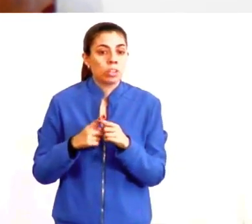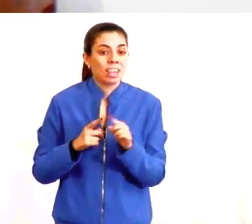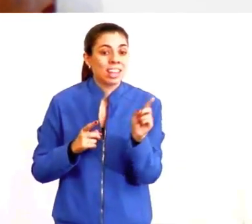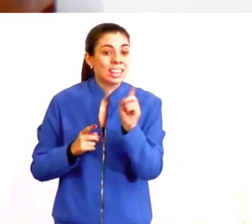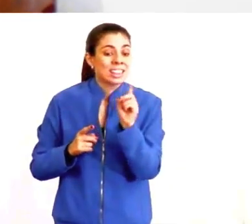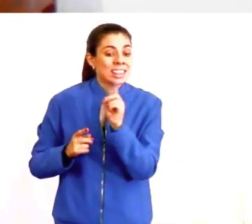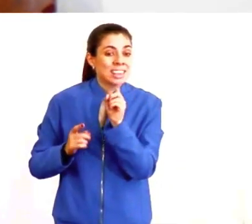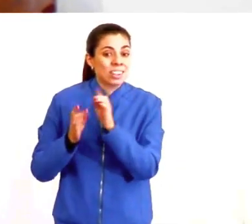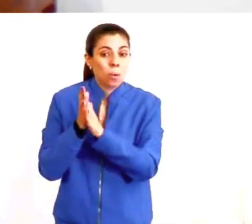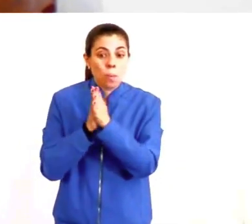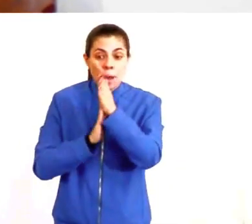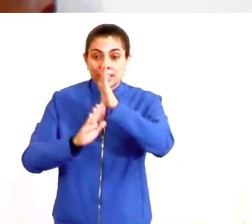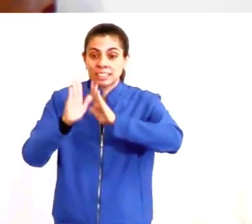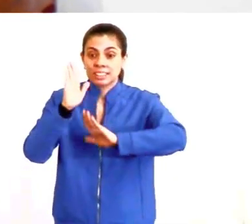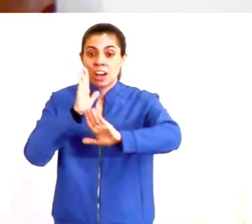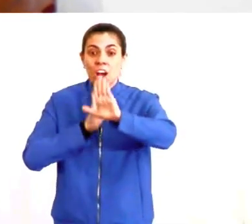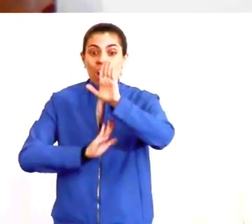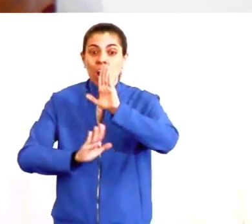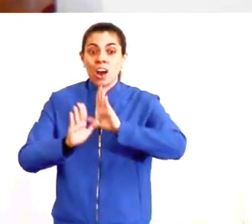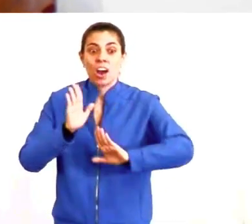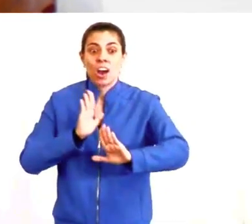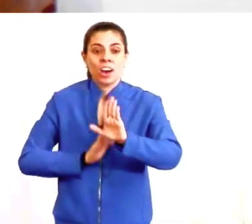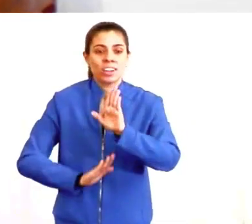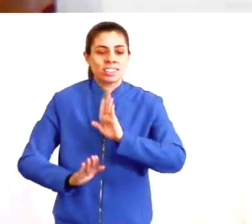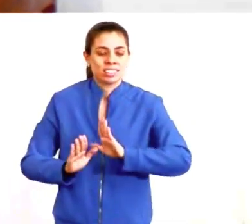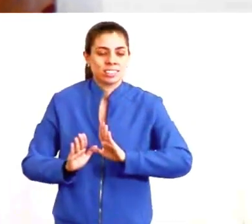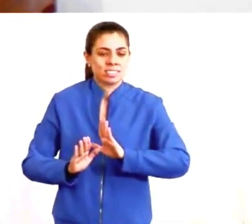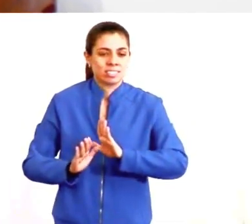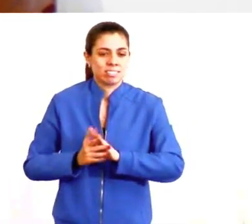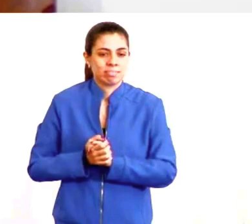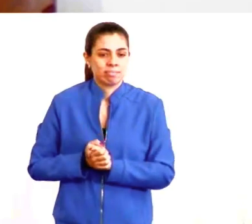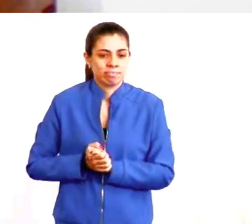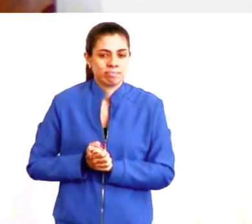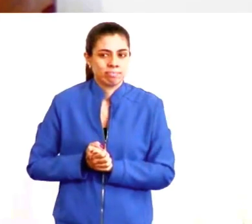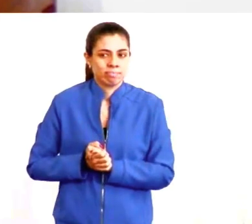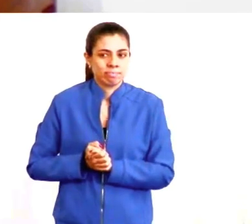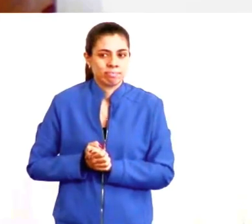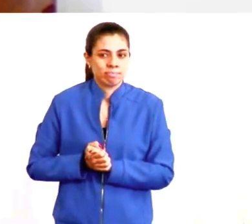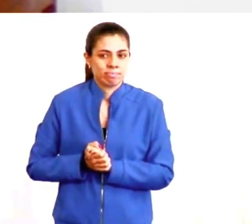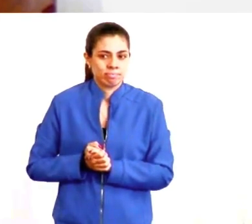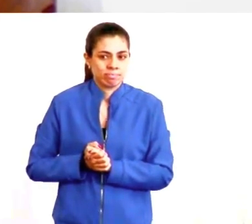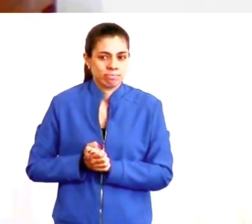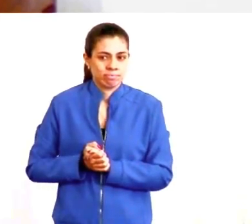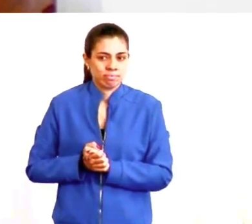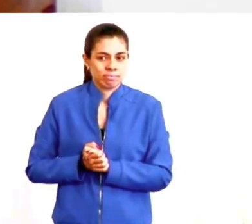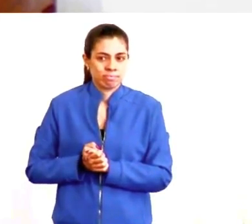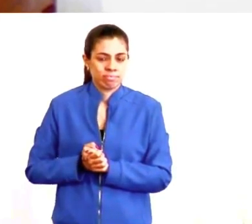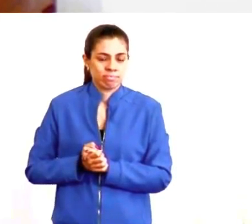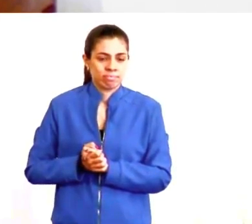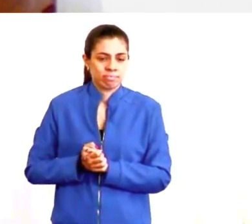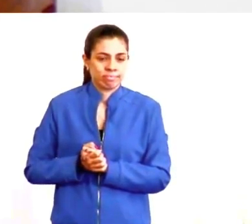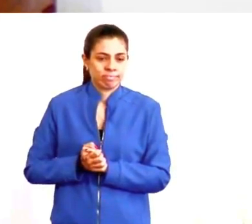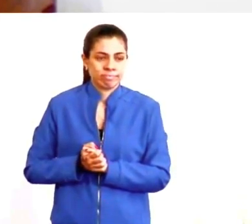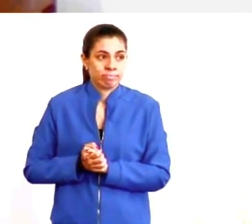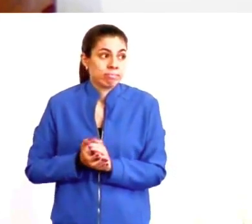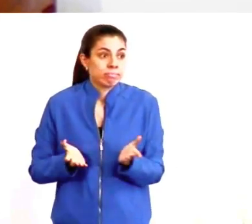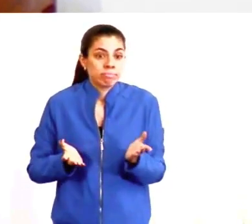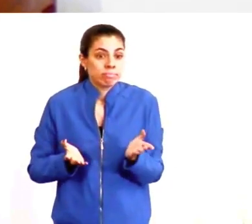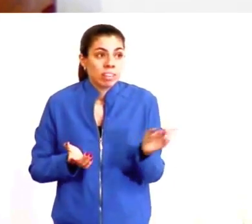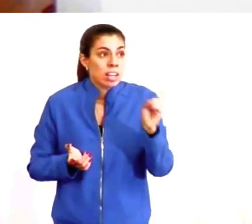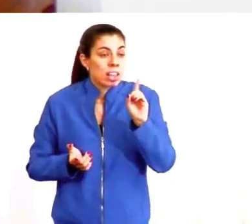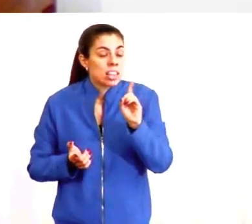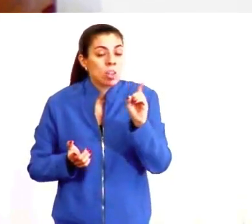vive diante de Deus, é como se Deus tivesse de viver diante dele. Ele não contempla a Deus